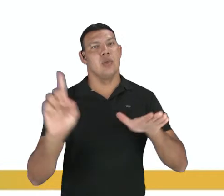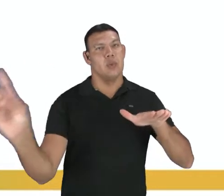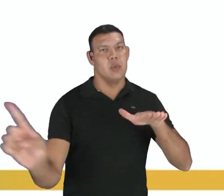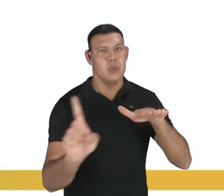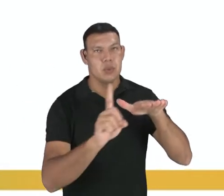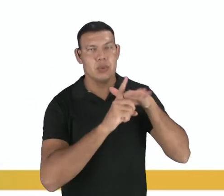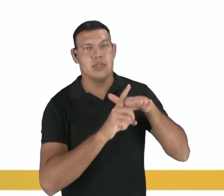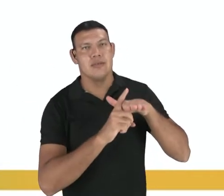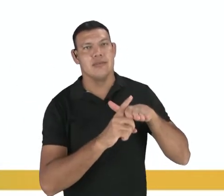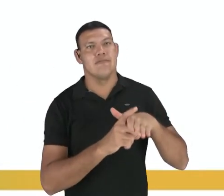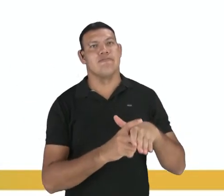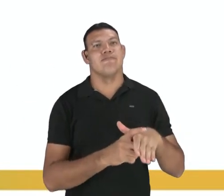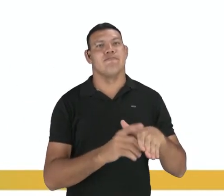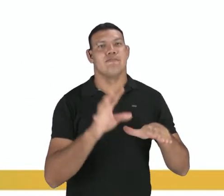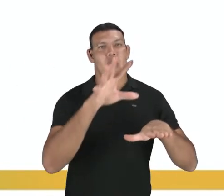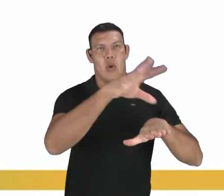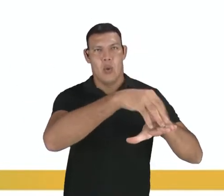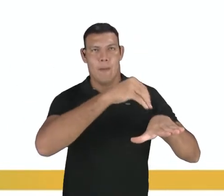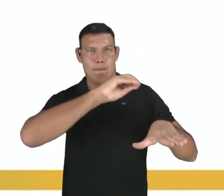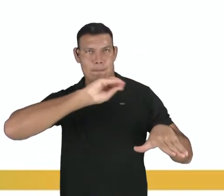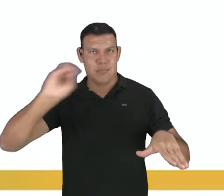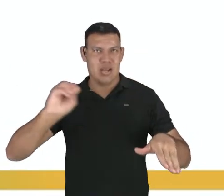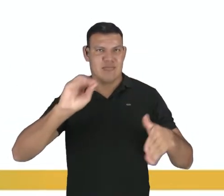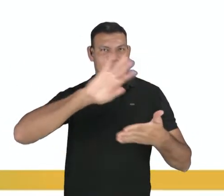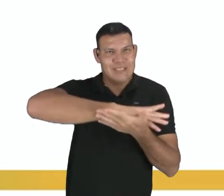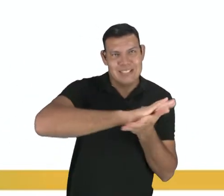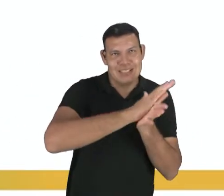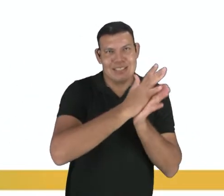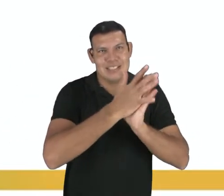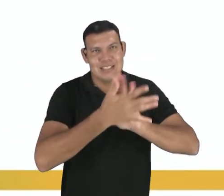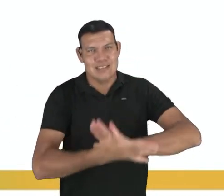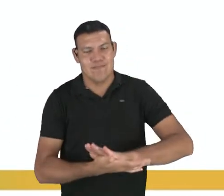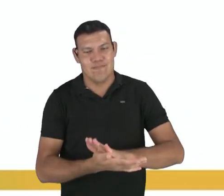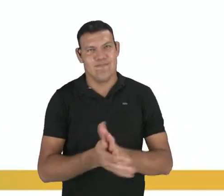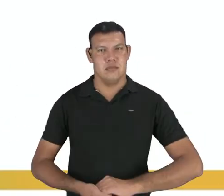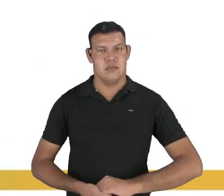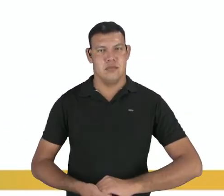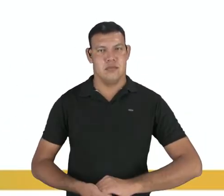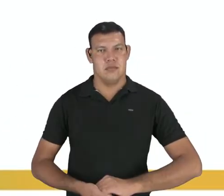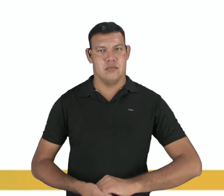remover, destruir. Take it over, assumir o controle.